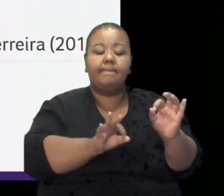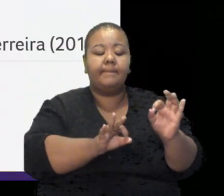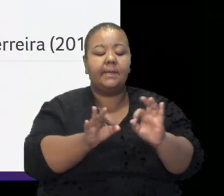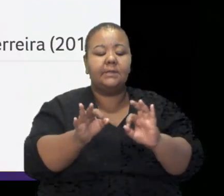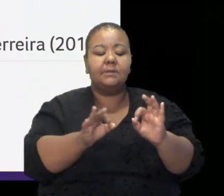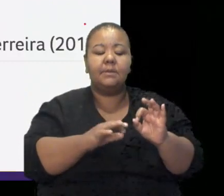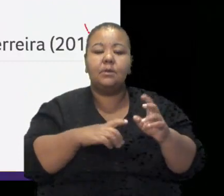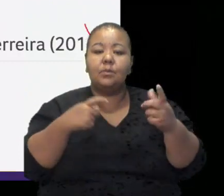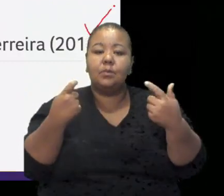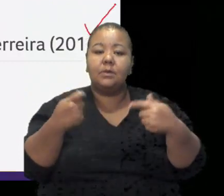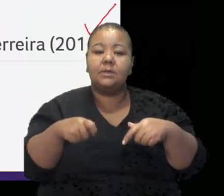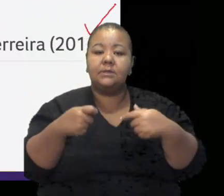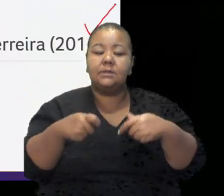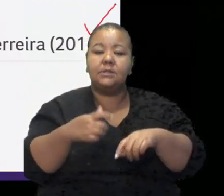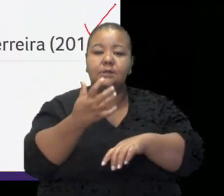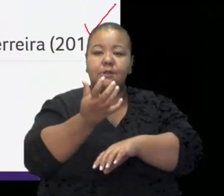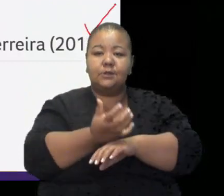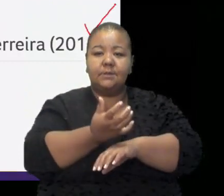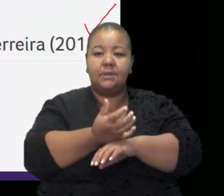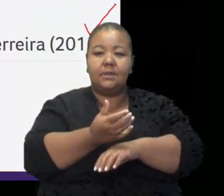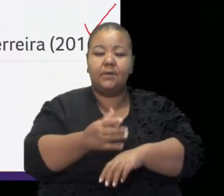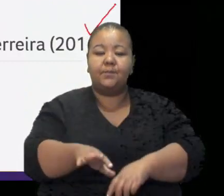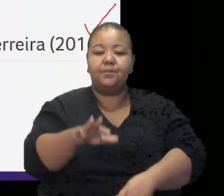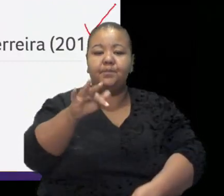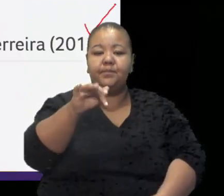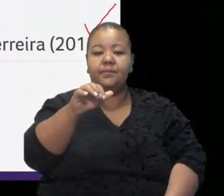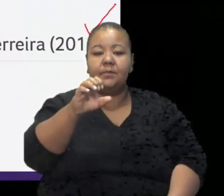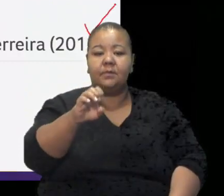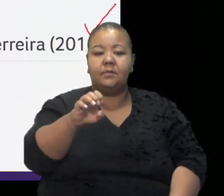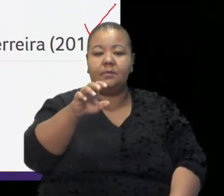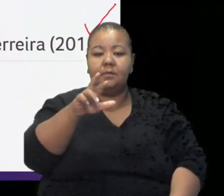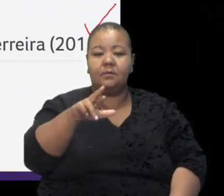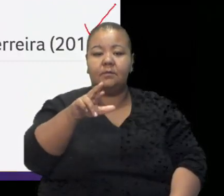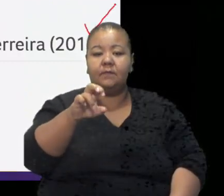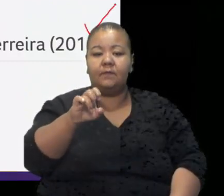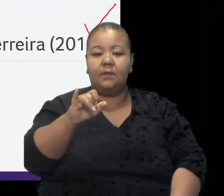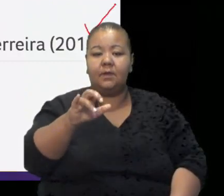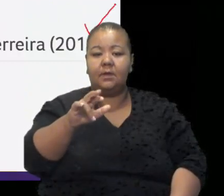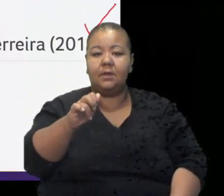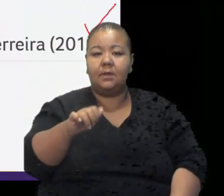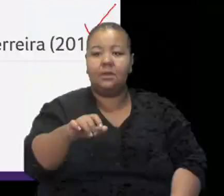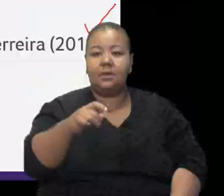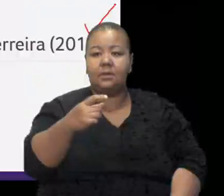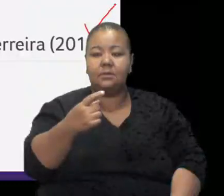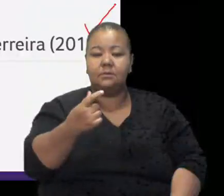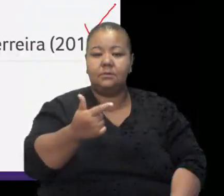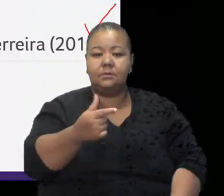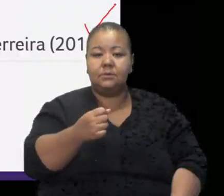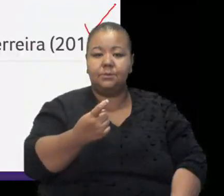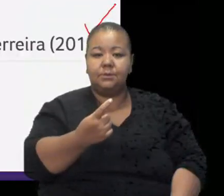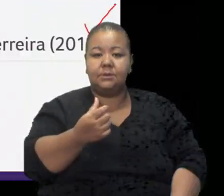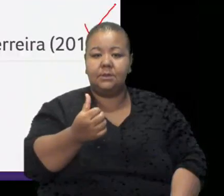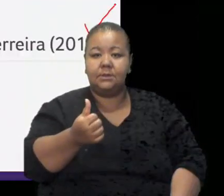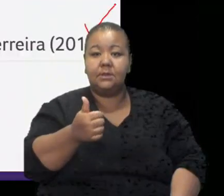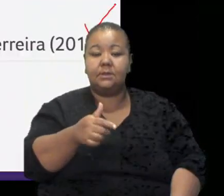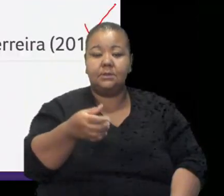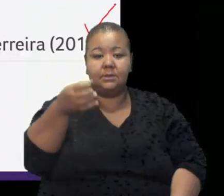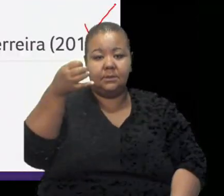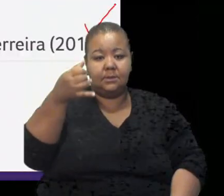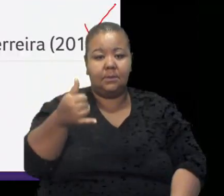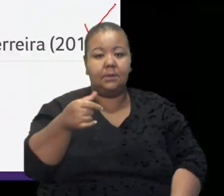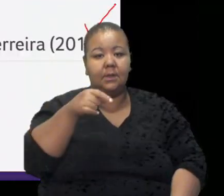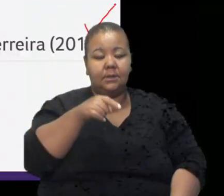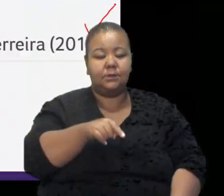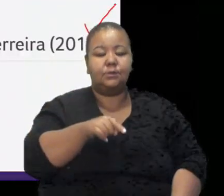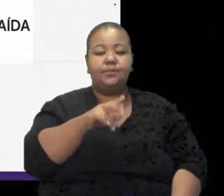Materiais. Né? Ferreira 2016-1 fala muito bem isso. E eu vou usar a integração do MRP, né, para